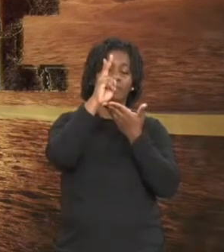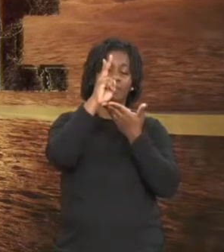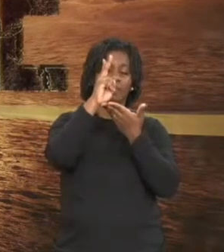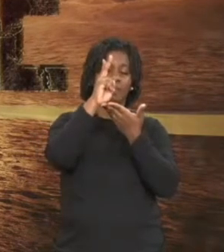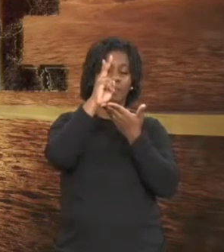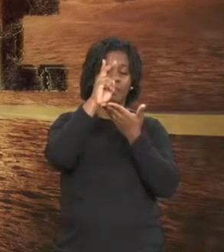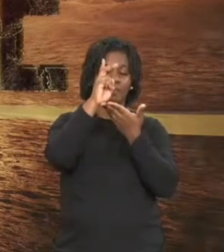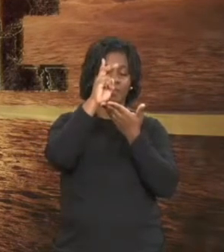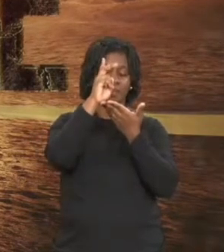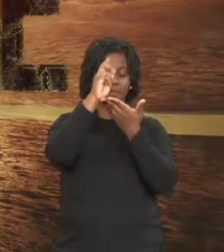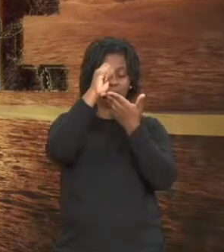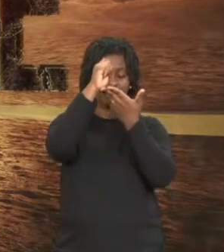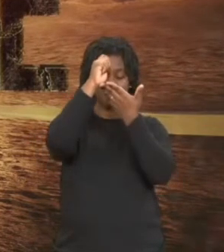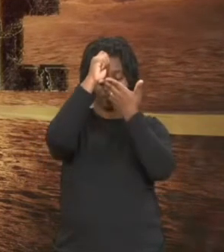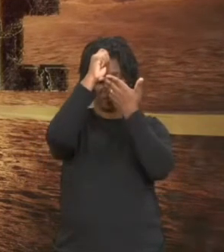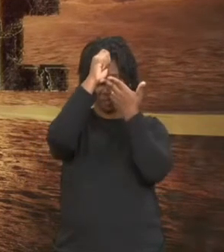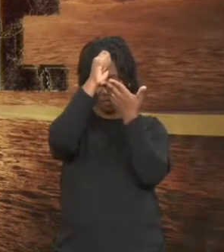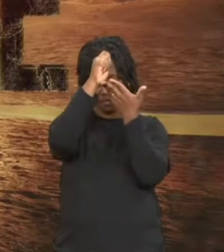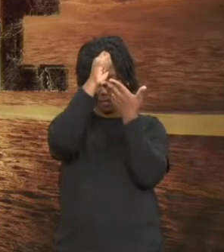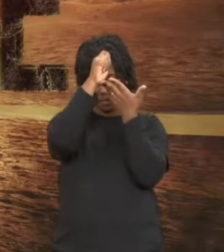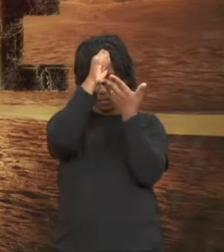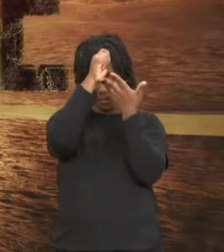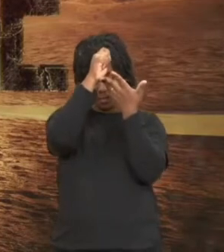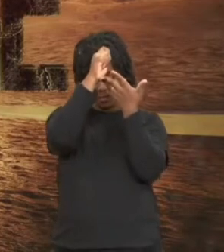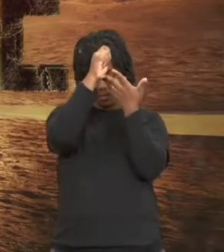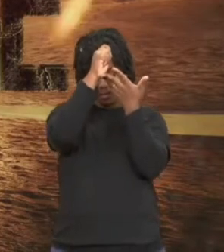Erga ela na sua mão.